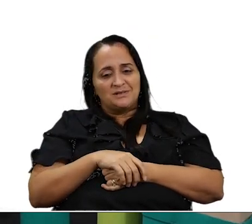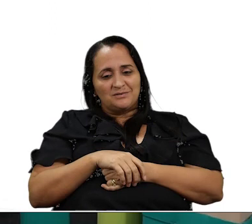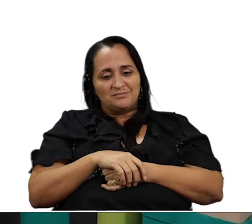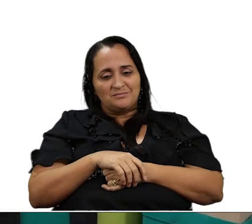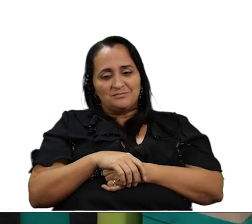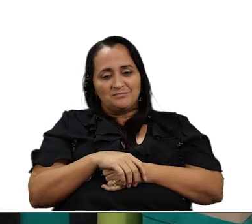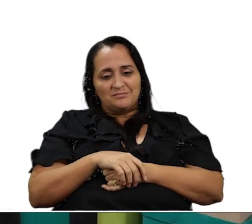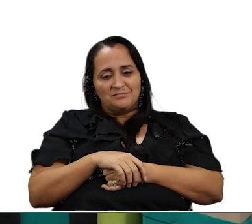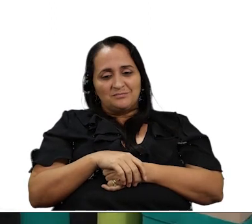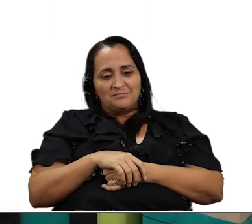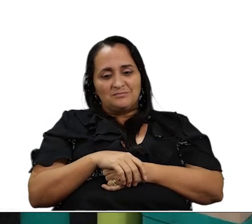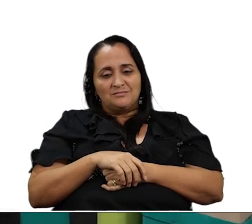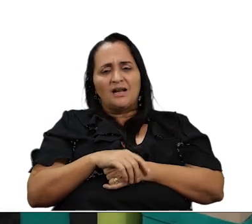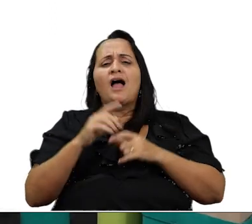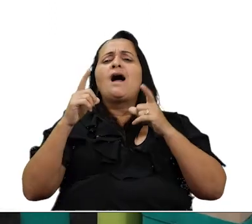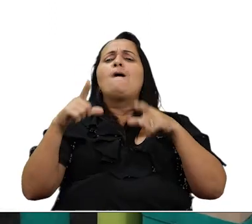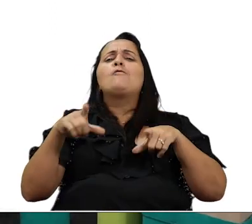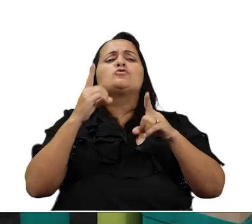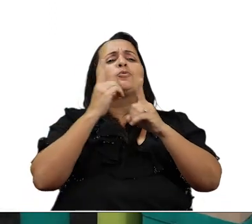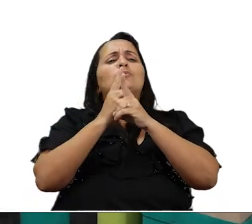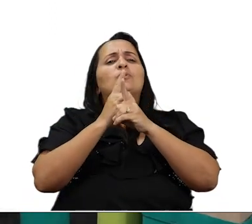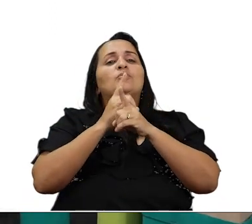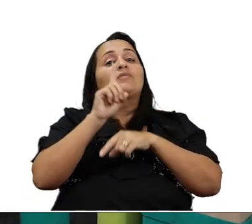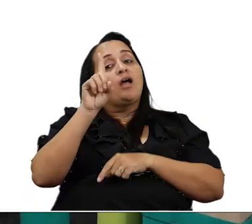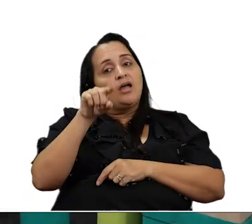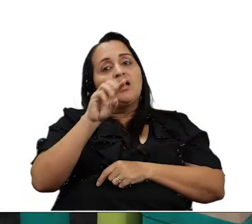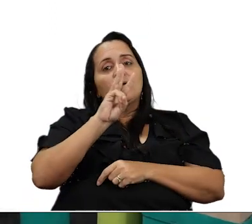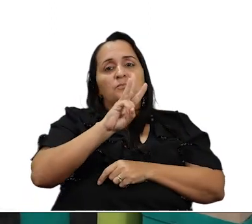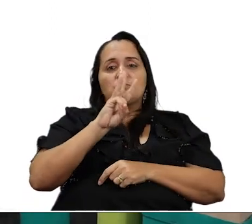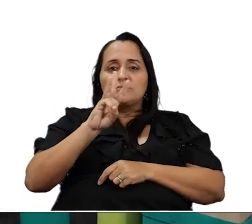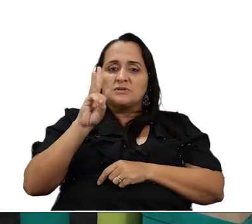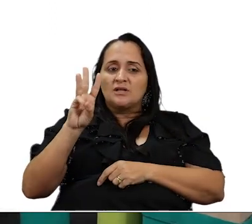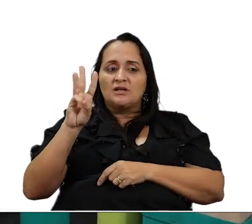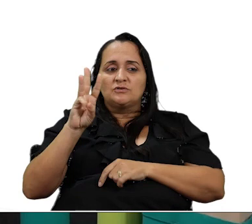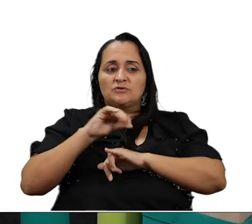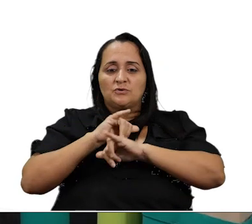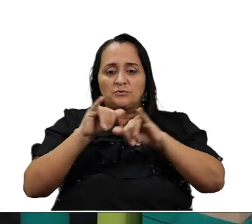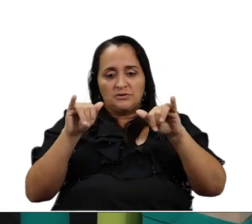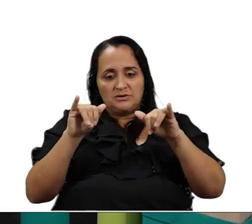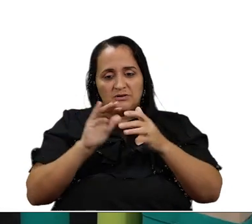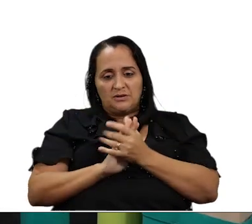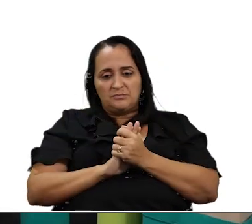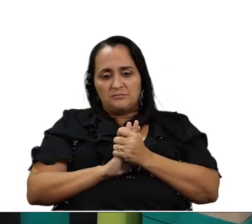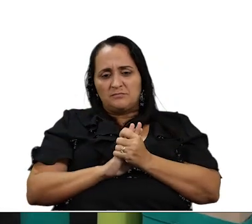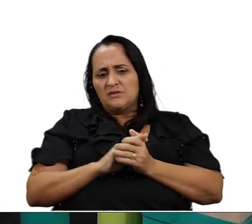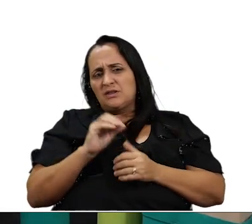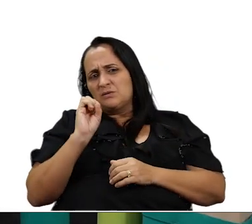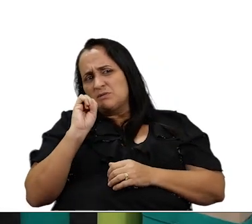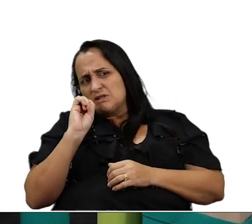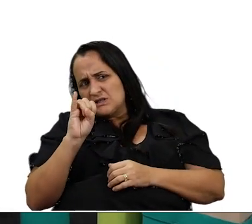essa aqui, a fonte, que é um site de notícias. Então, se eu tirei esse texto de um site